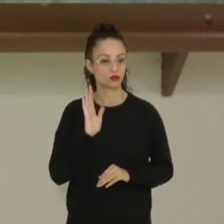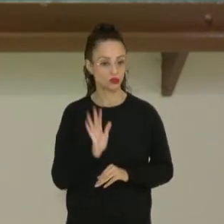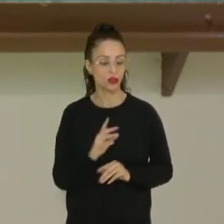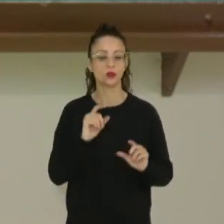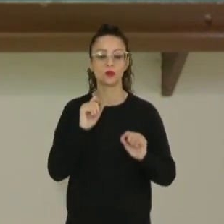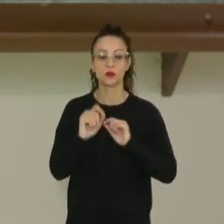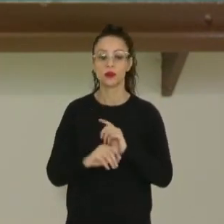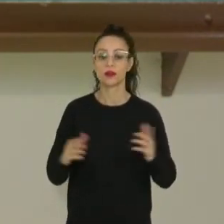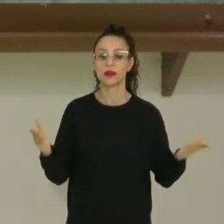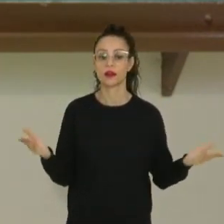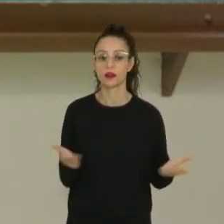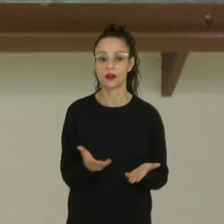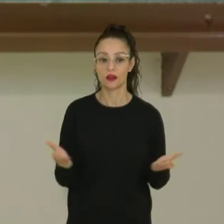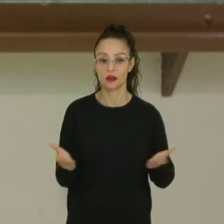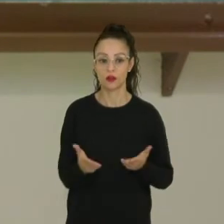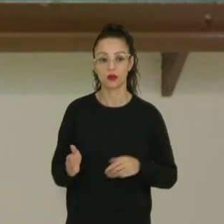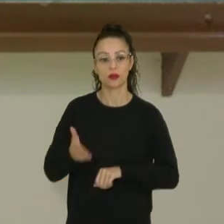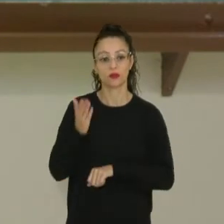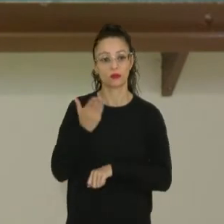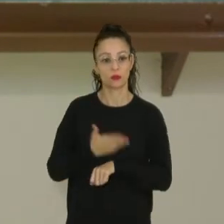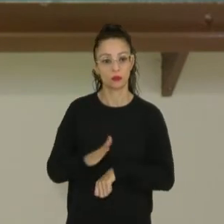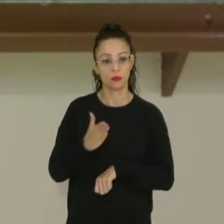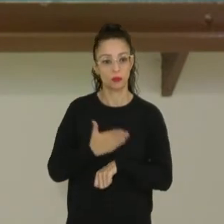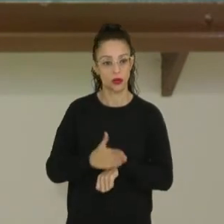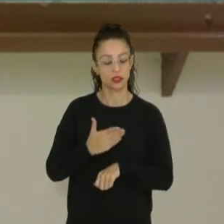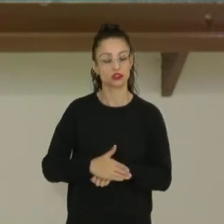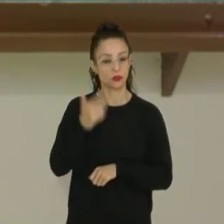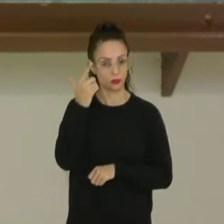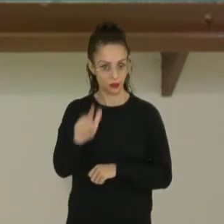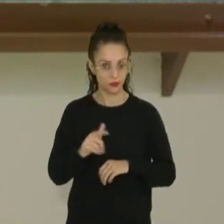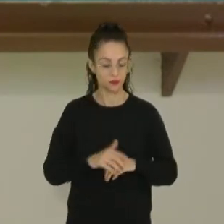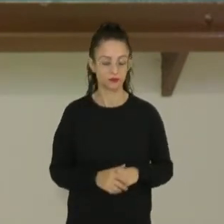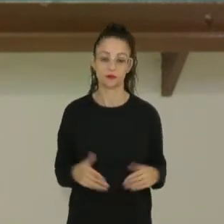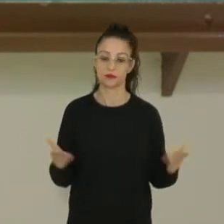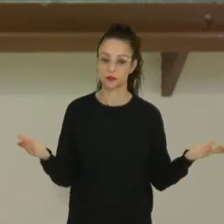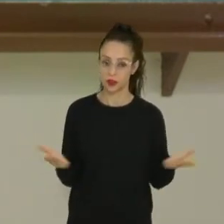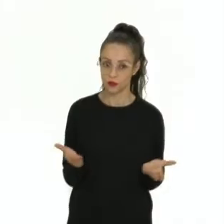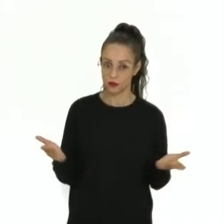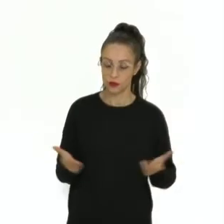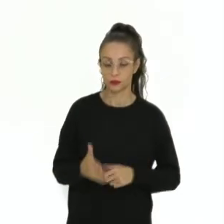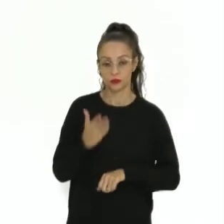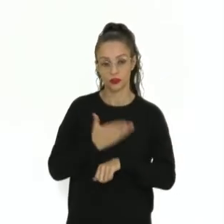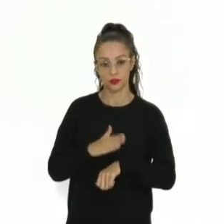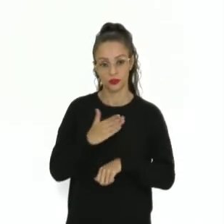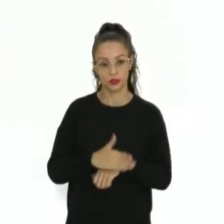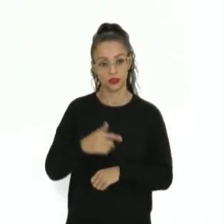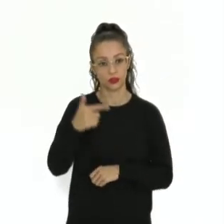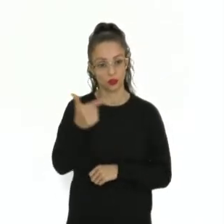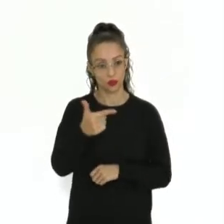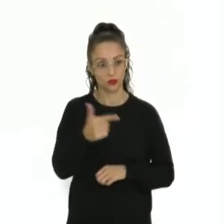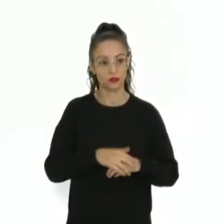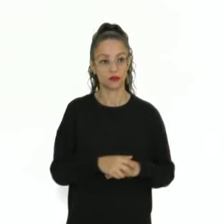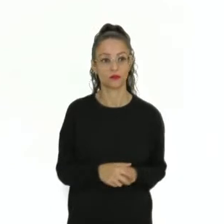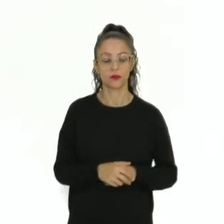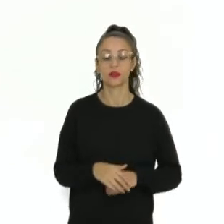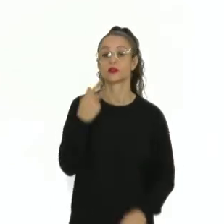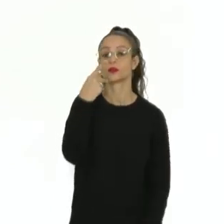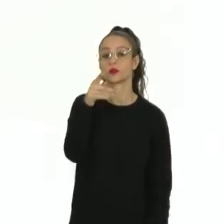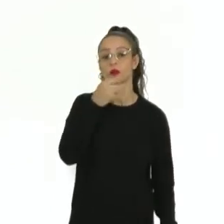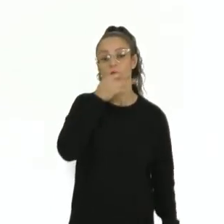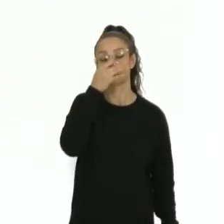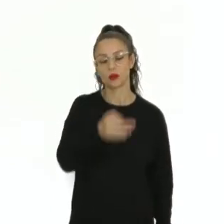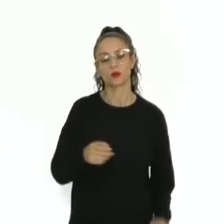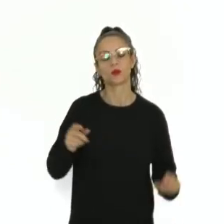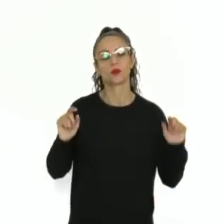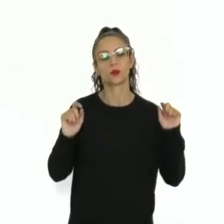corporal, agora é a hora de nós praticarmos mais um pouquinho. Então vamos para a atividade 2. Na sua opinião,